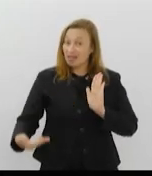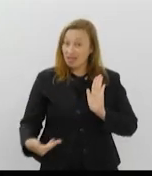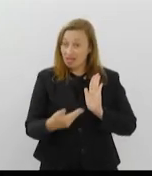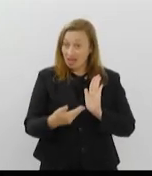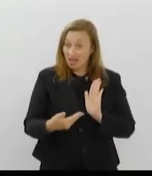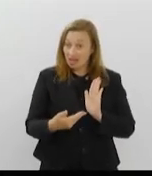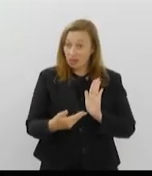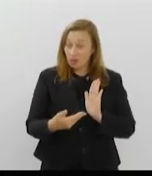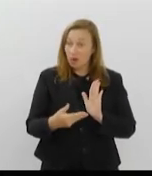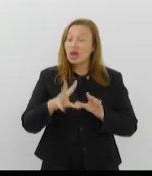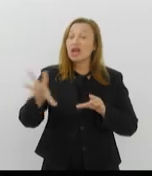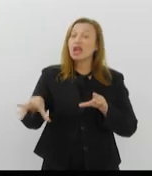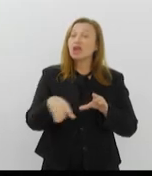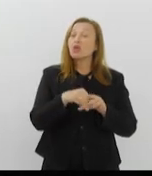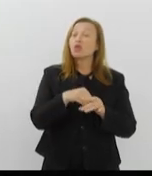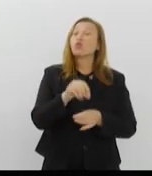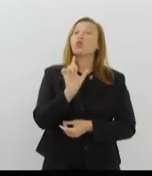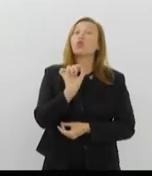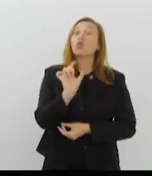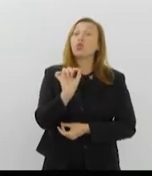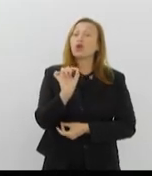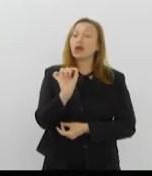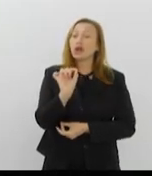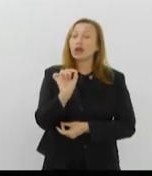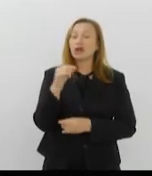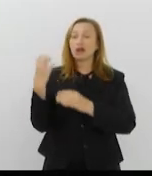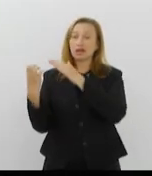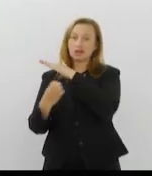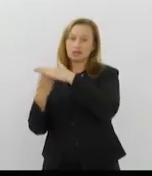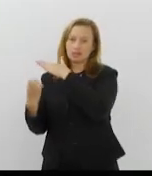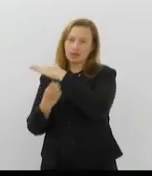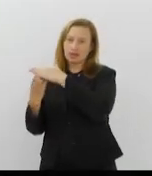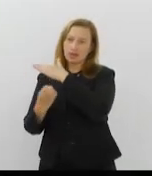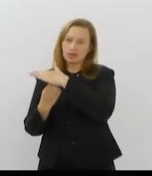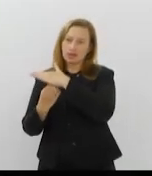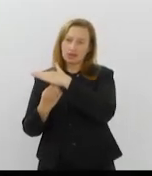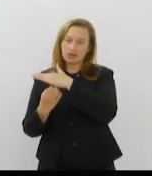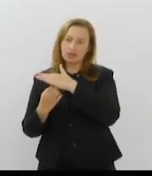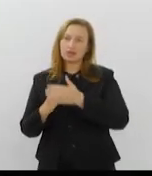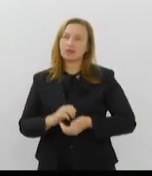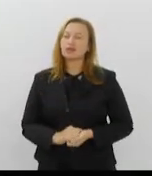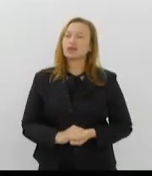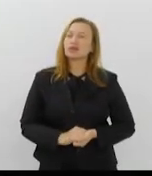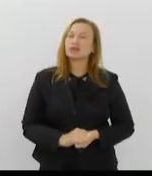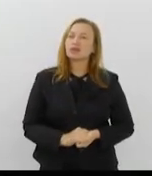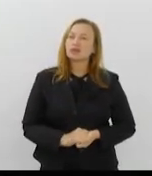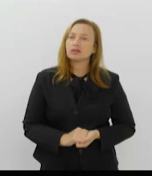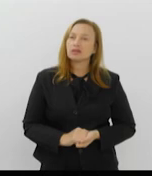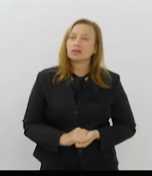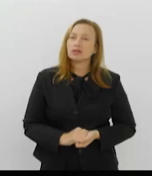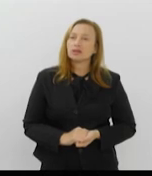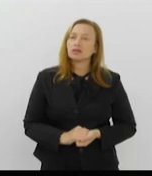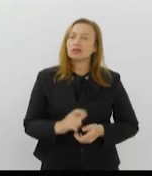ele botou as empresas que tivessem fazendo operações